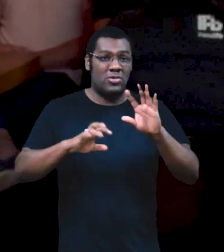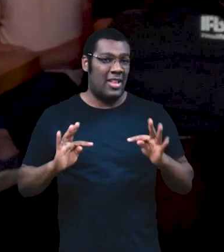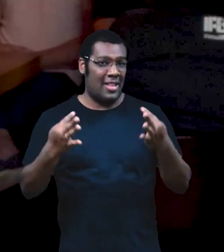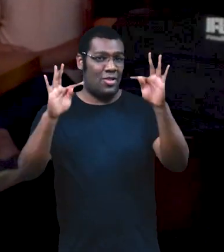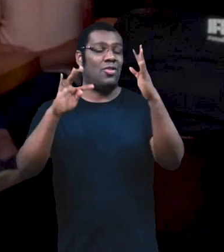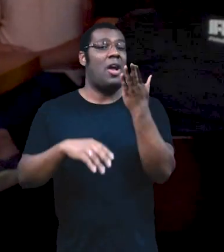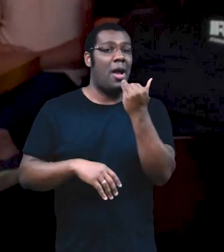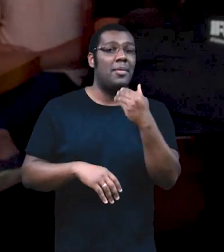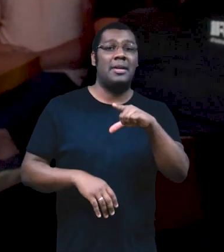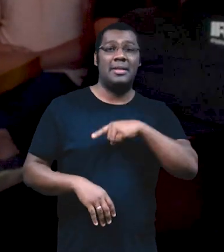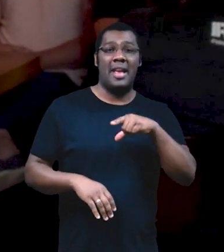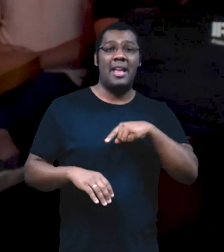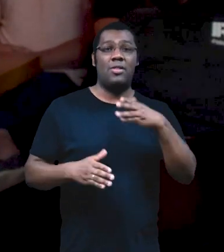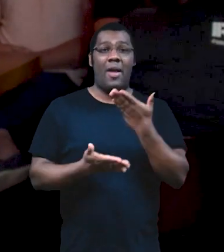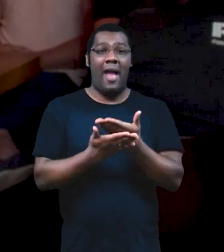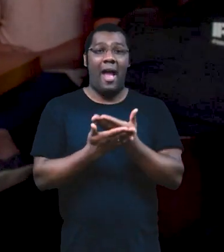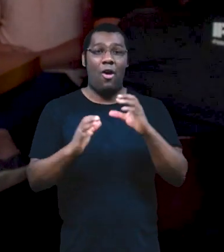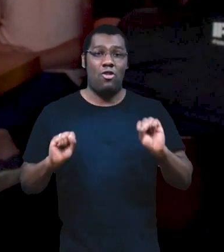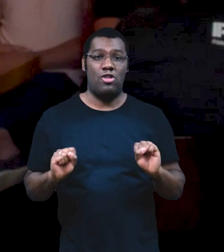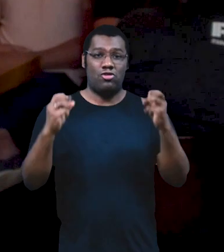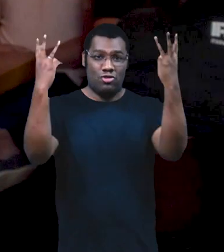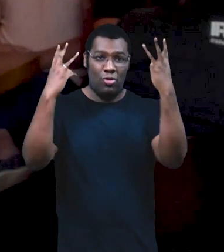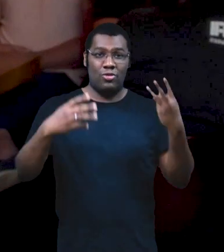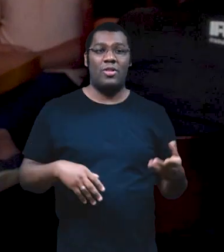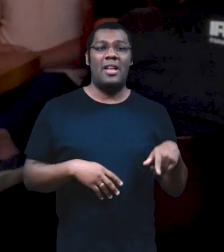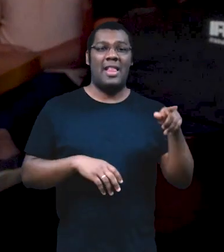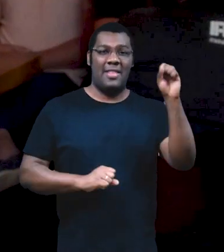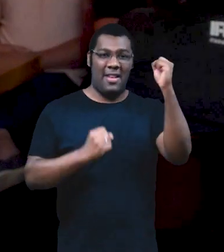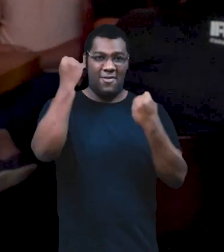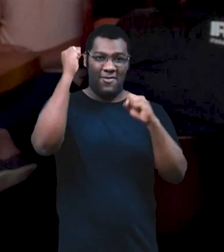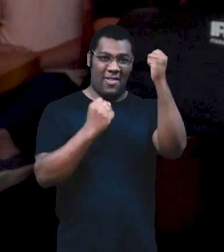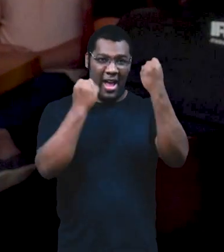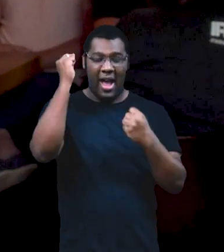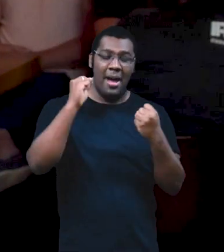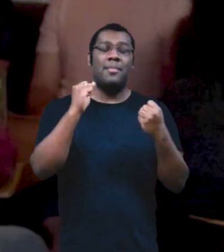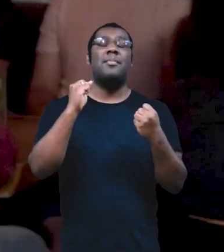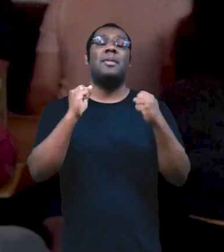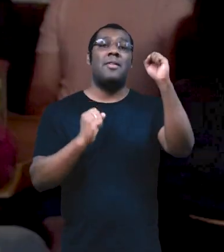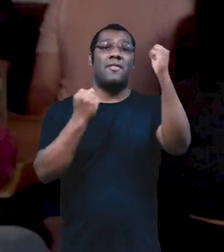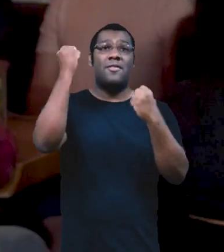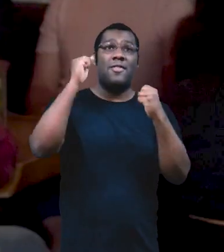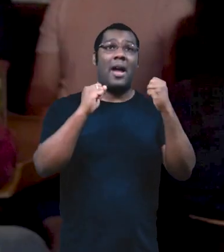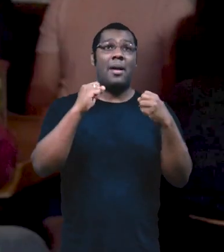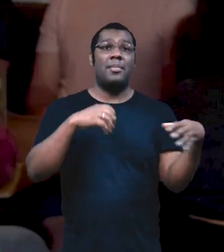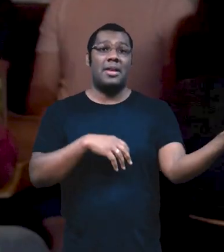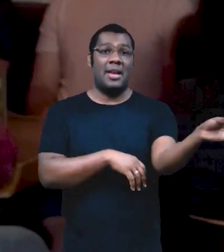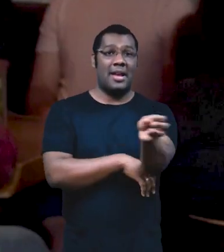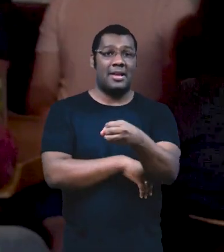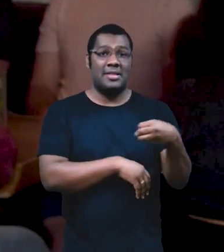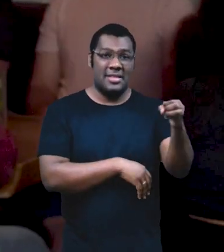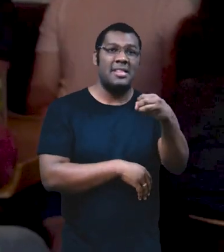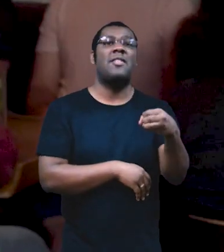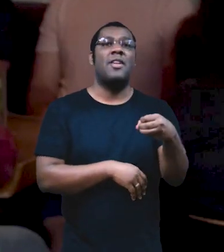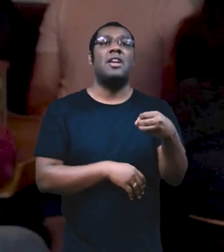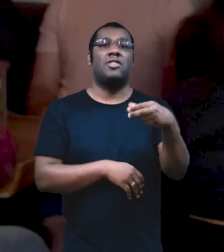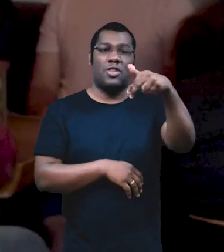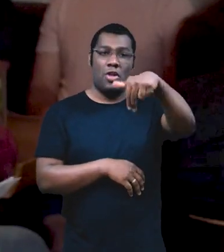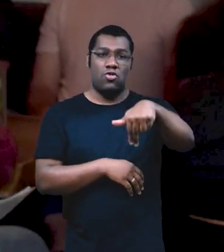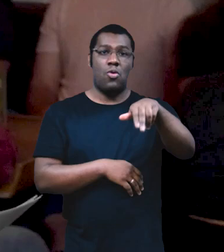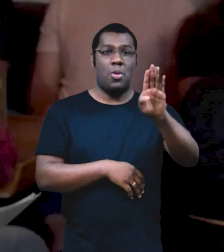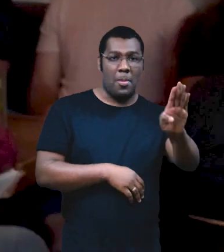Medstein, que fica em Brasília, no setor de indústrias Bernardo Sayão, no Núcleo Bandeirante. A partir de agora, teremos um encontro